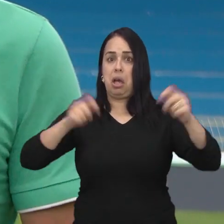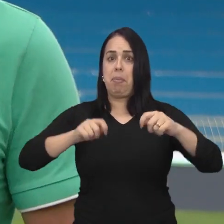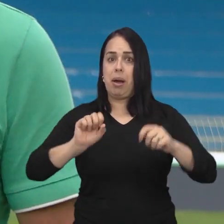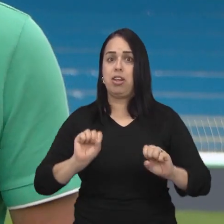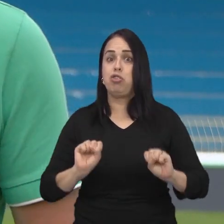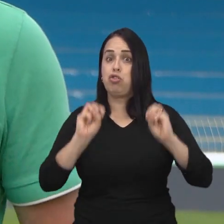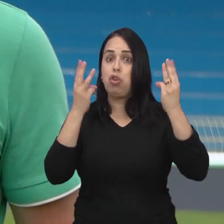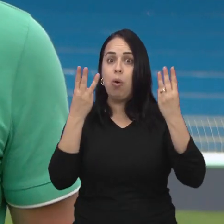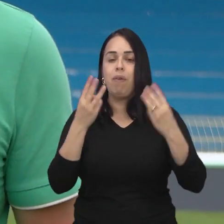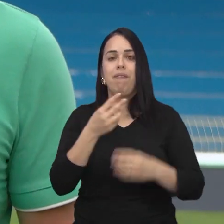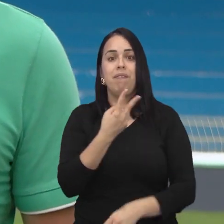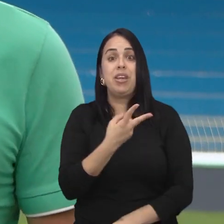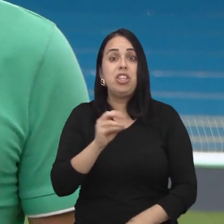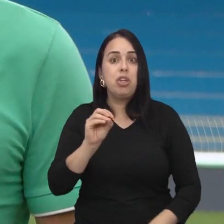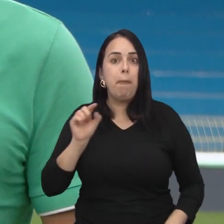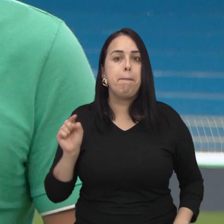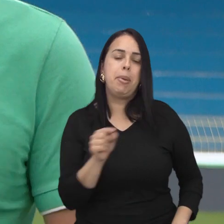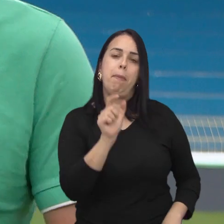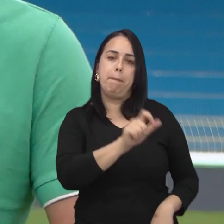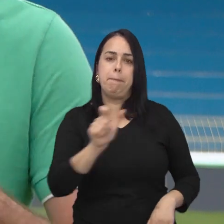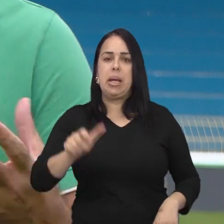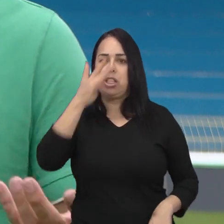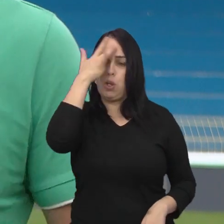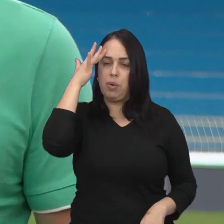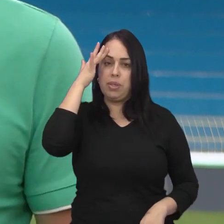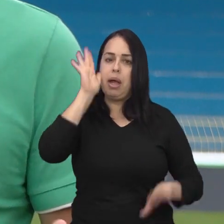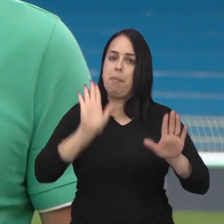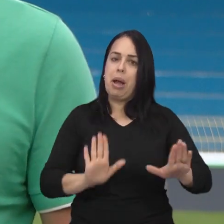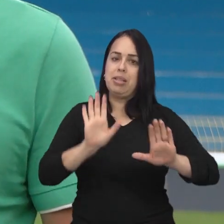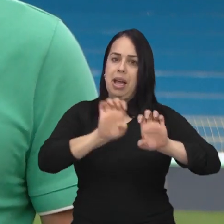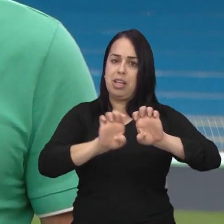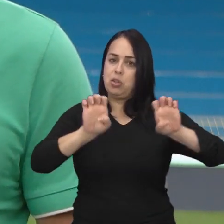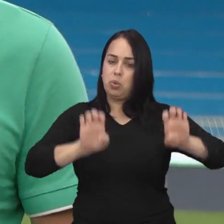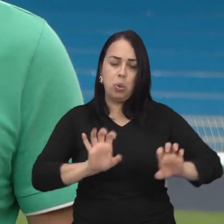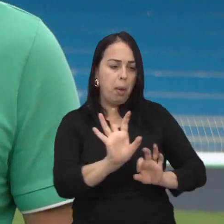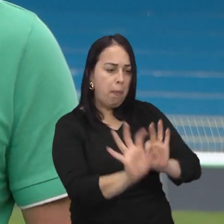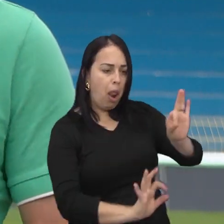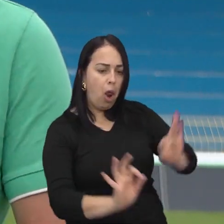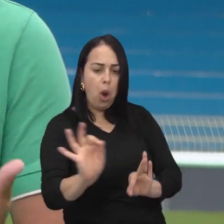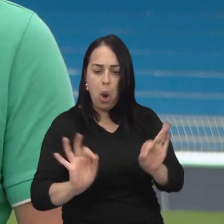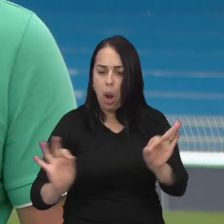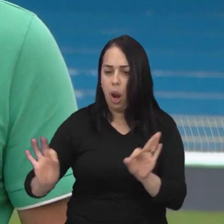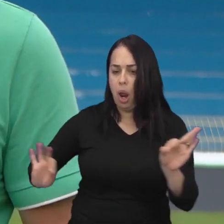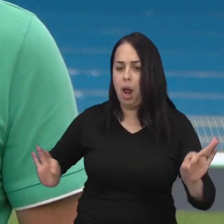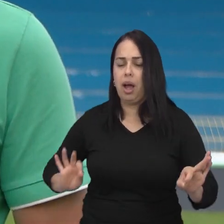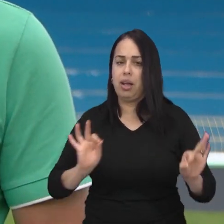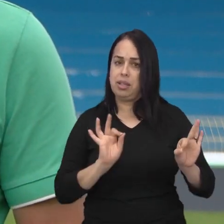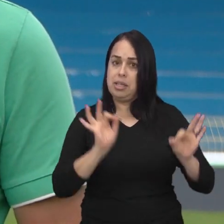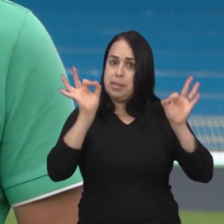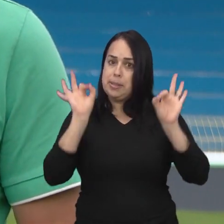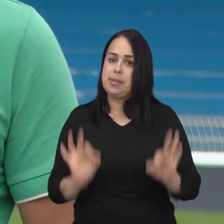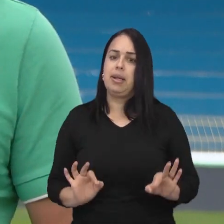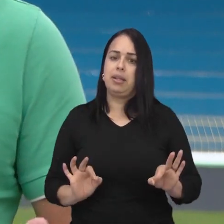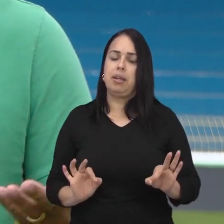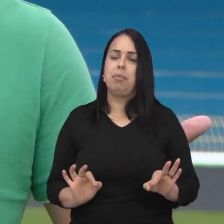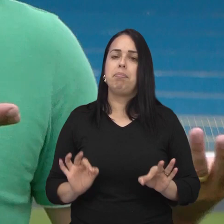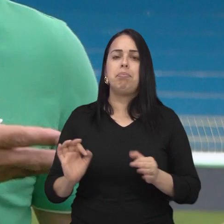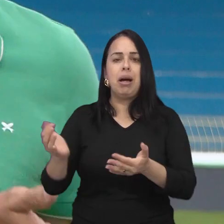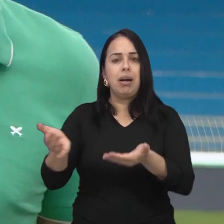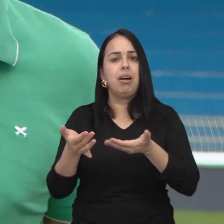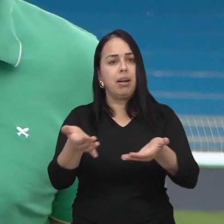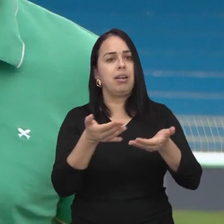exemplo, para mais de 20 mil pessoas, né? São estruturas que precisam ser montadas de forma adequada para